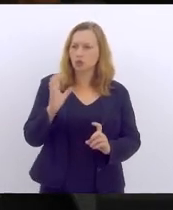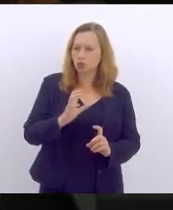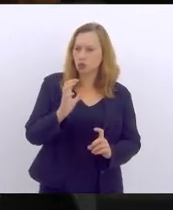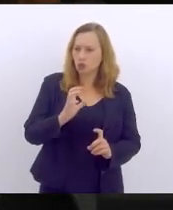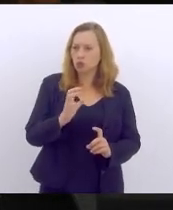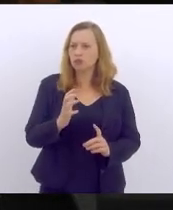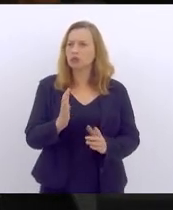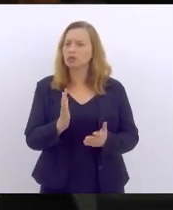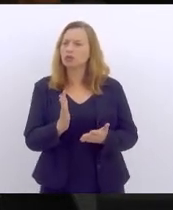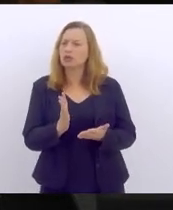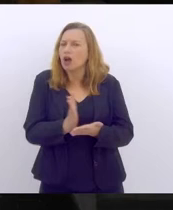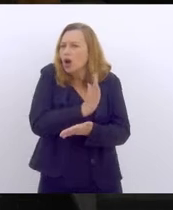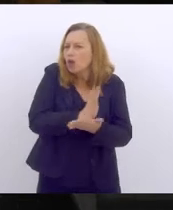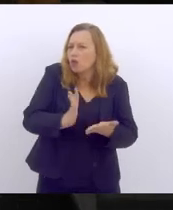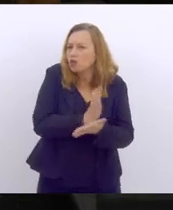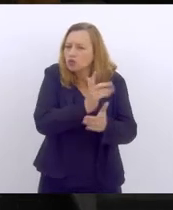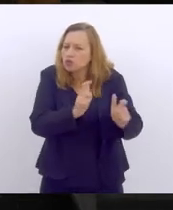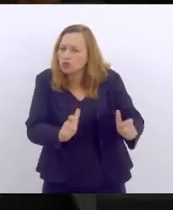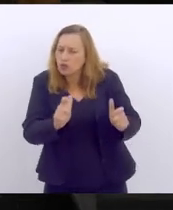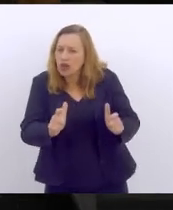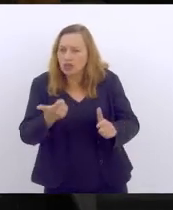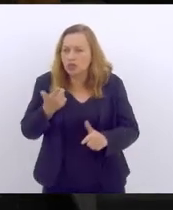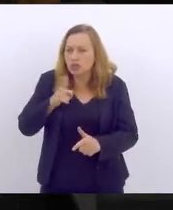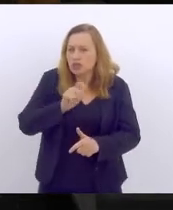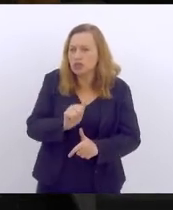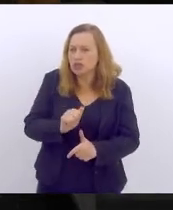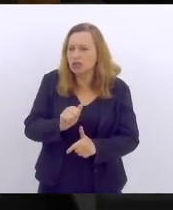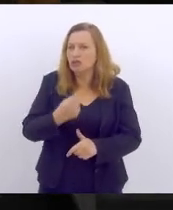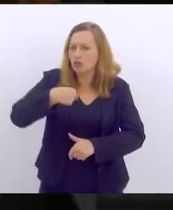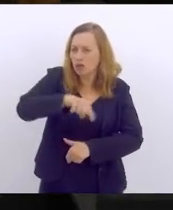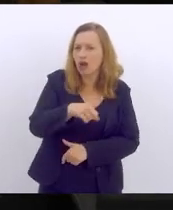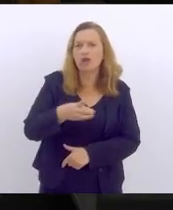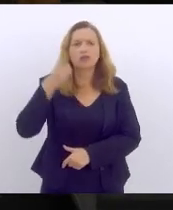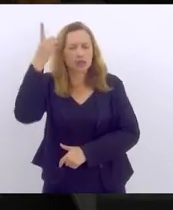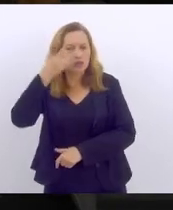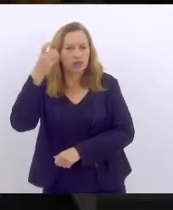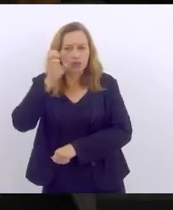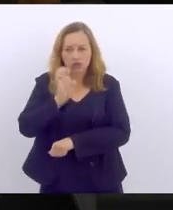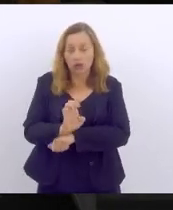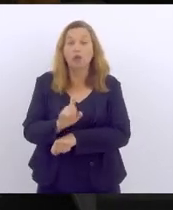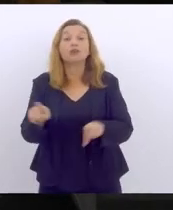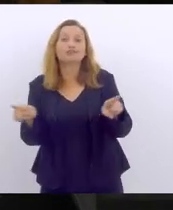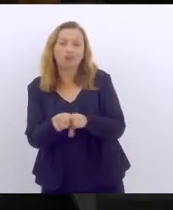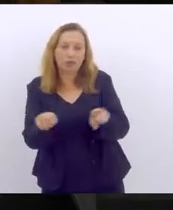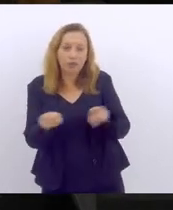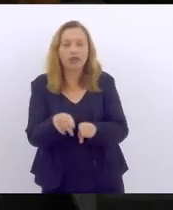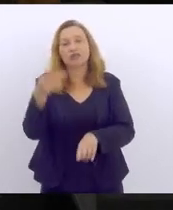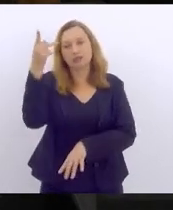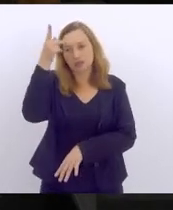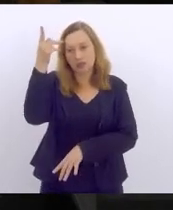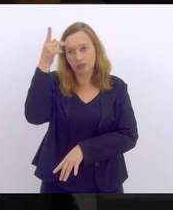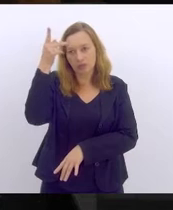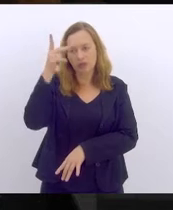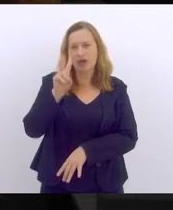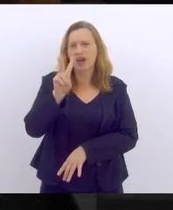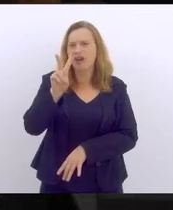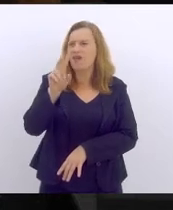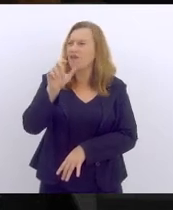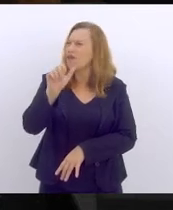alguns territórios foi lá um deputado estadual também de São Paulo